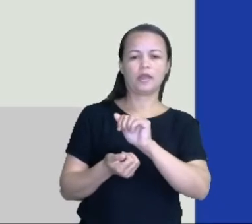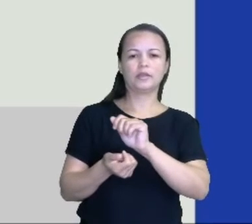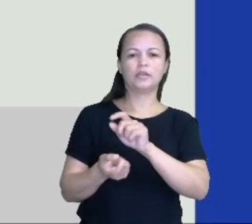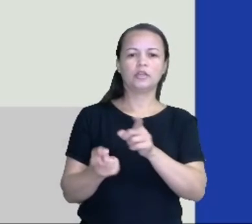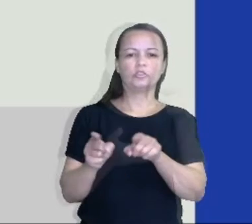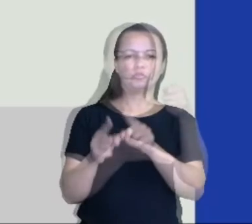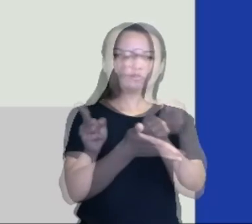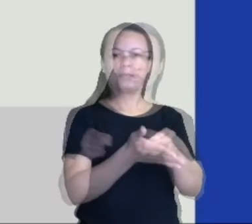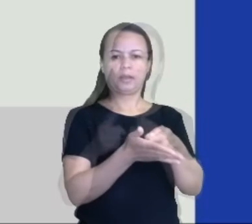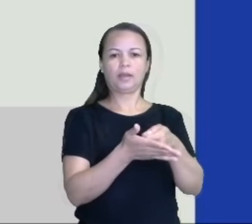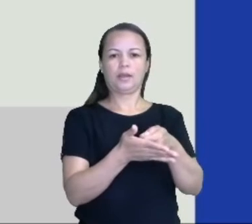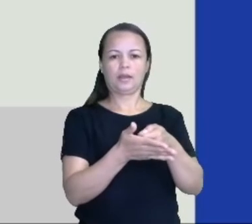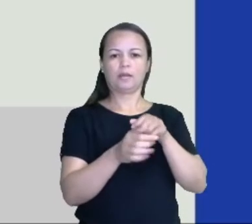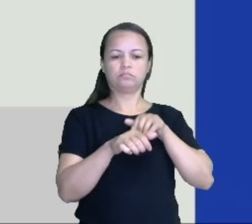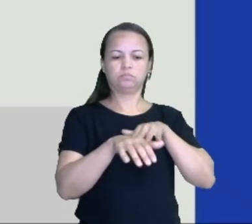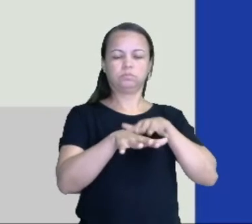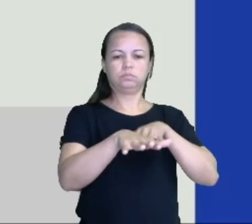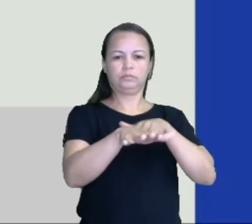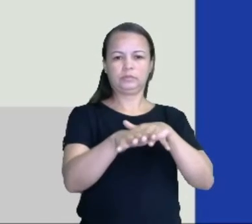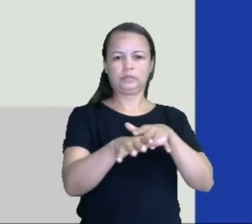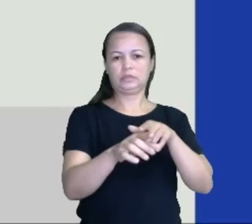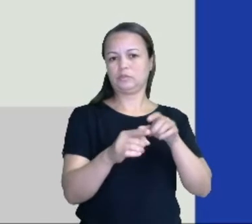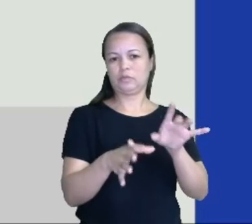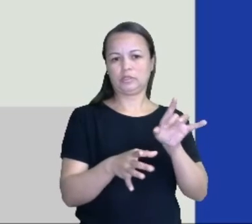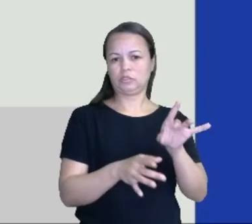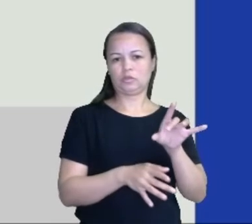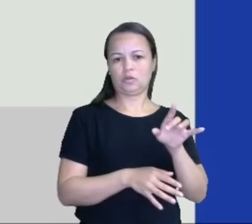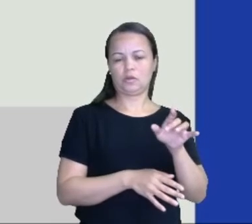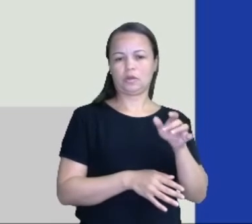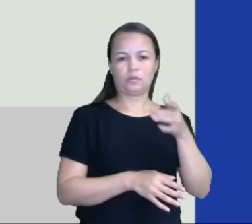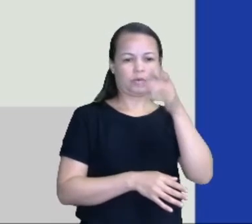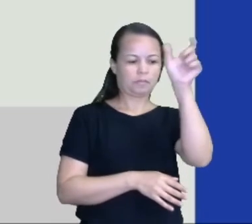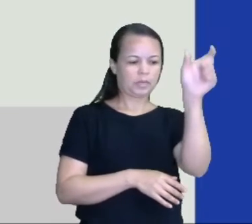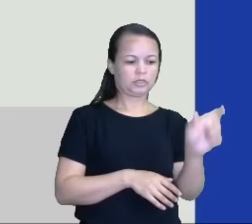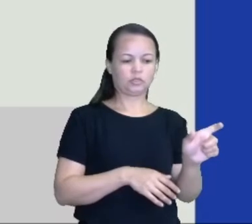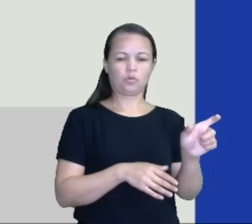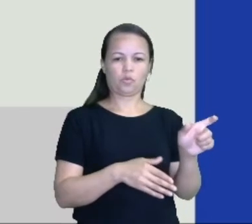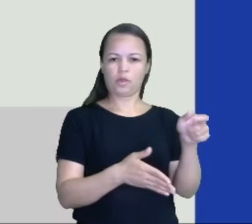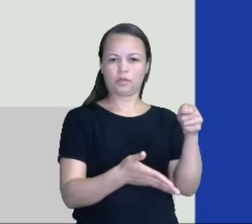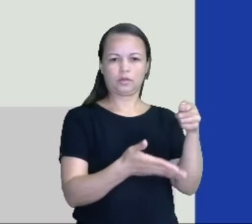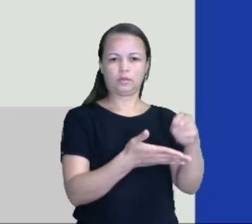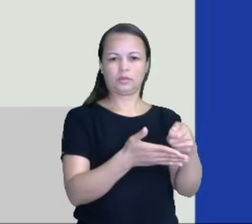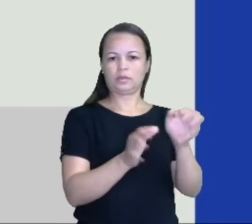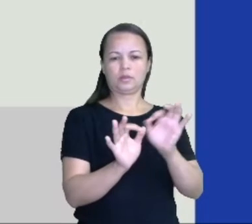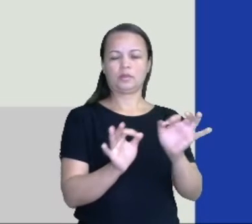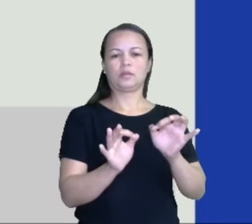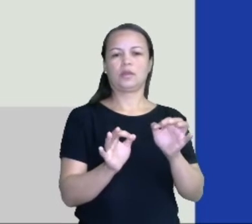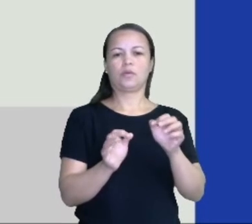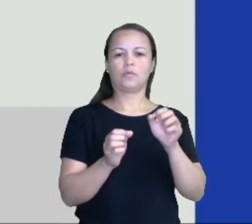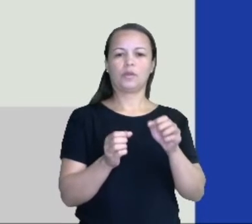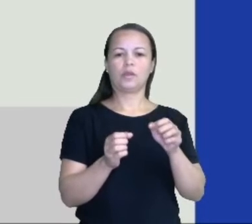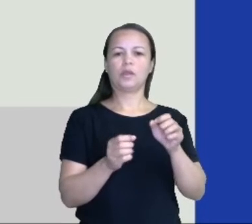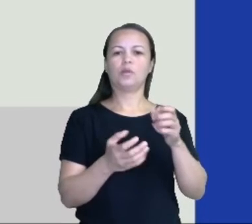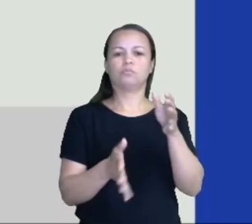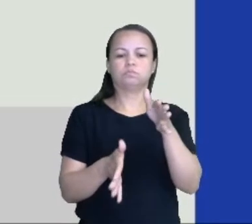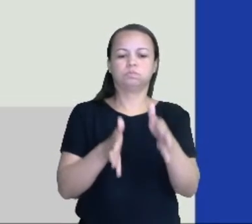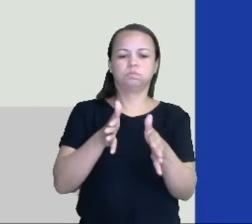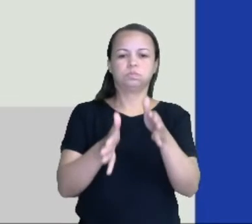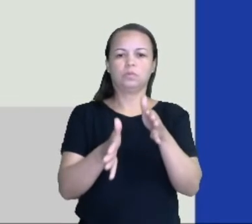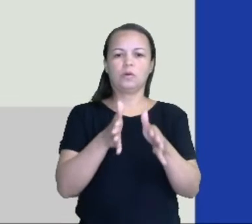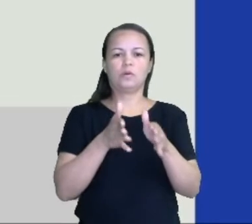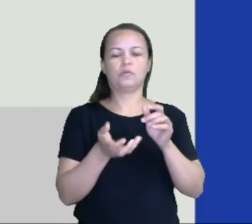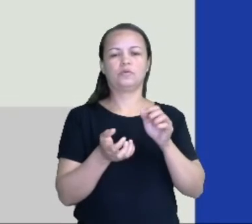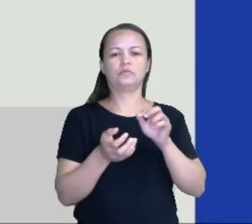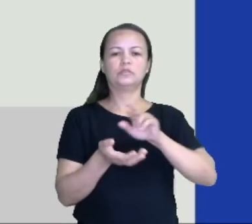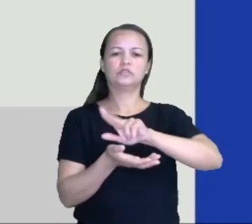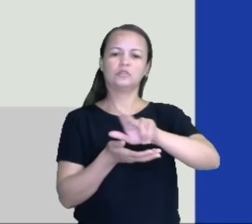no estacionamento, não é mais uma pessoa que te atende, é uma máquina. Você vai nos bancos, né, no autoatendimento, e você realiza